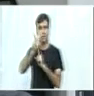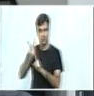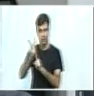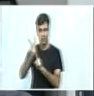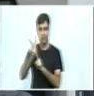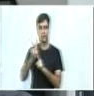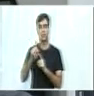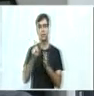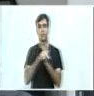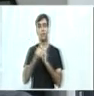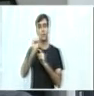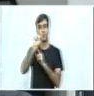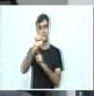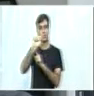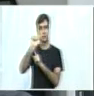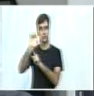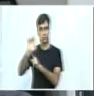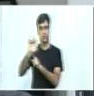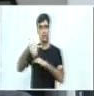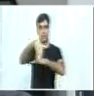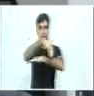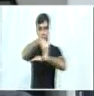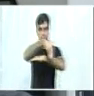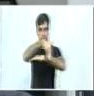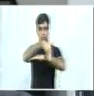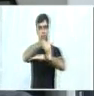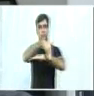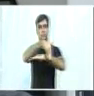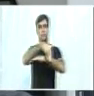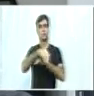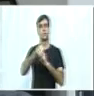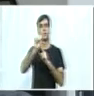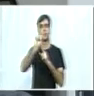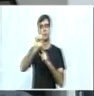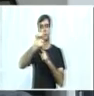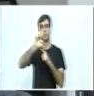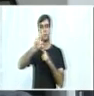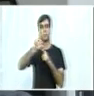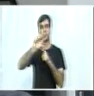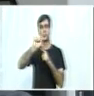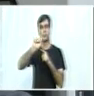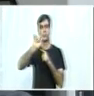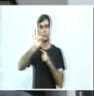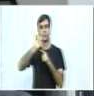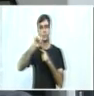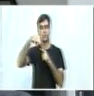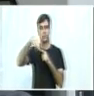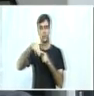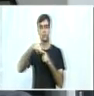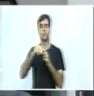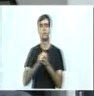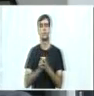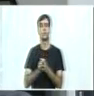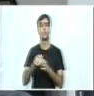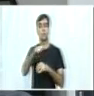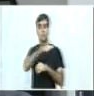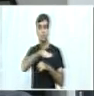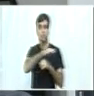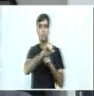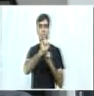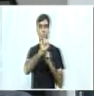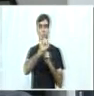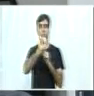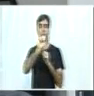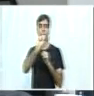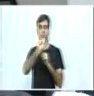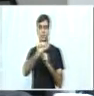de vista do SAAI, na Rua Serafim Pinho Ferreira, bairro Silvestre.